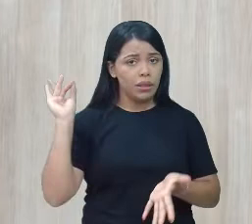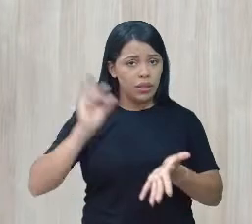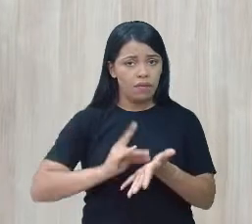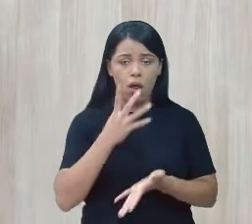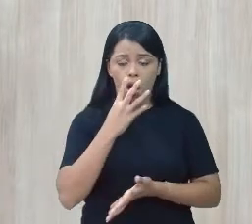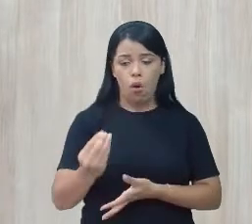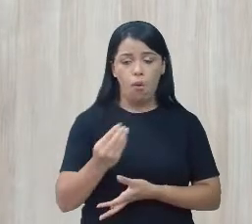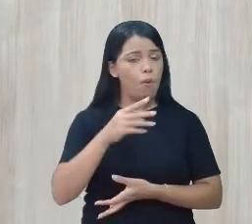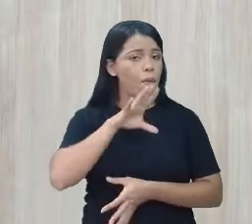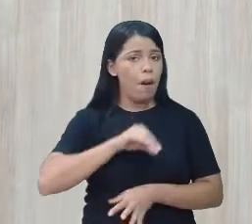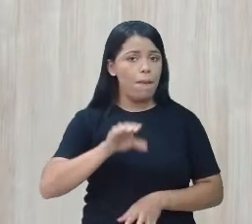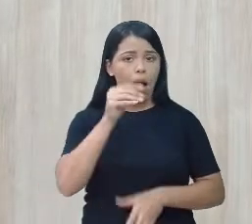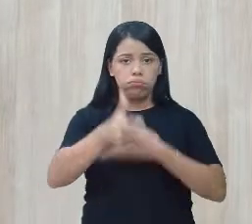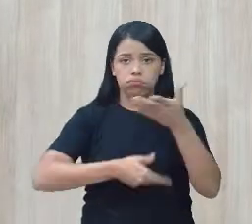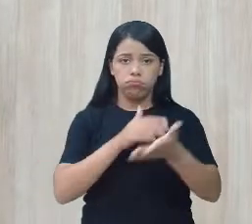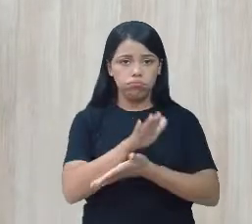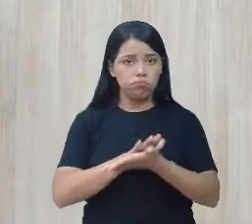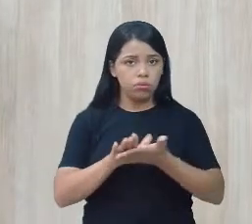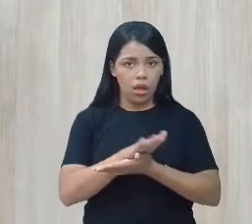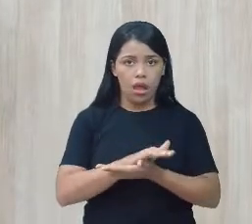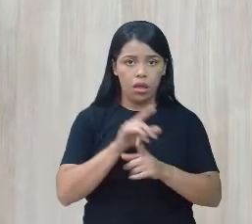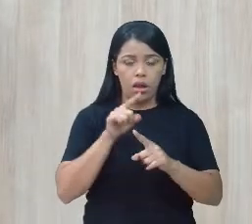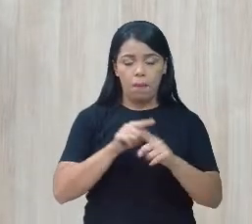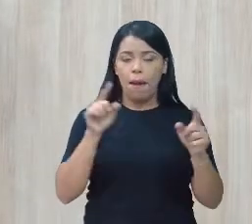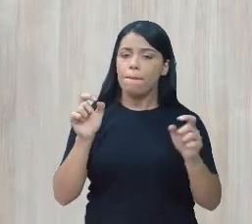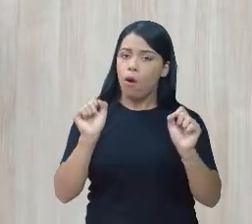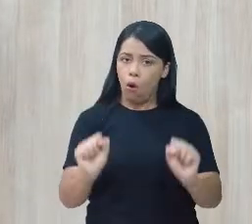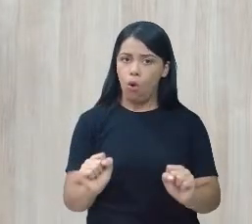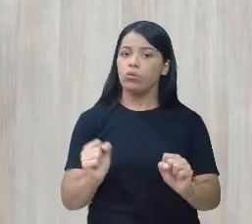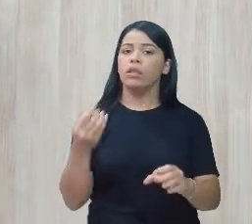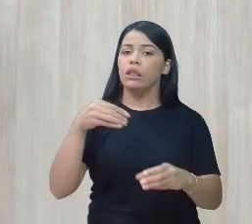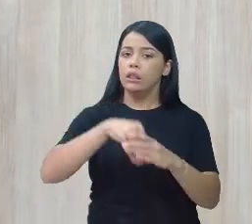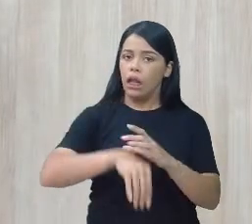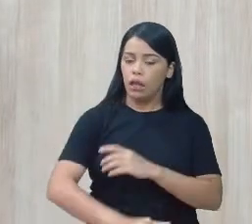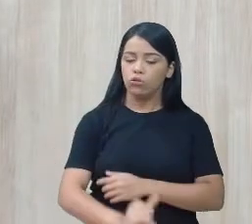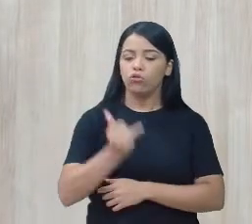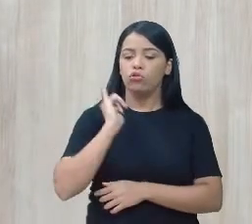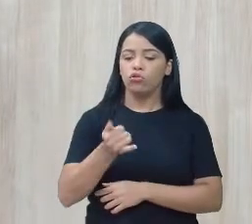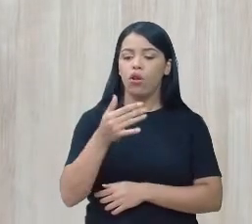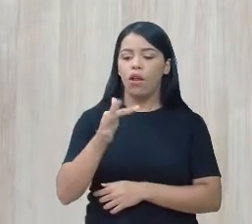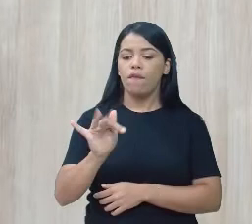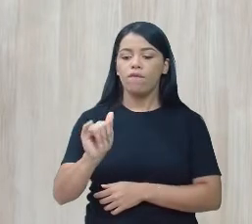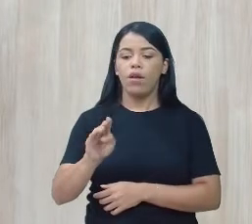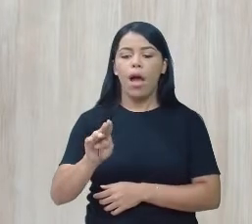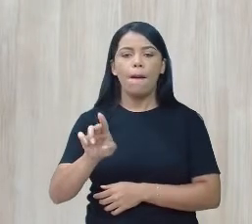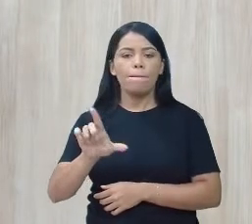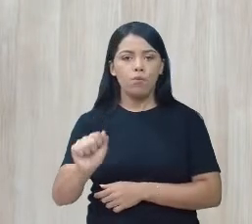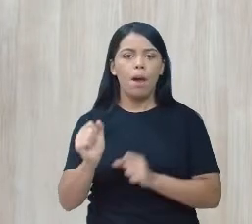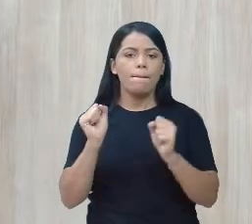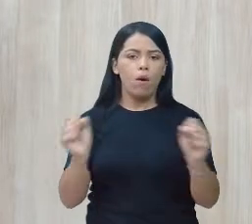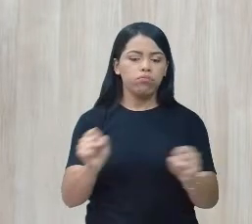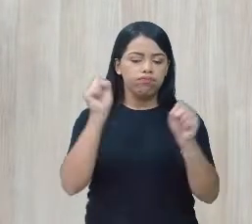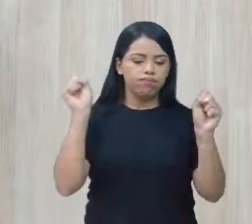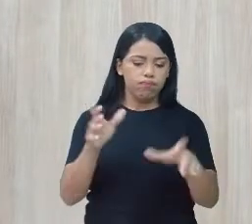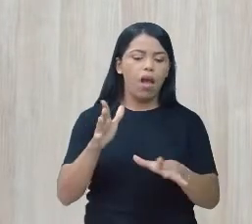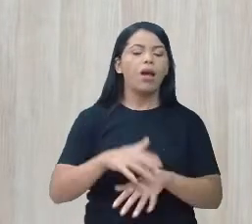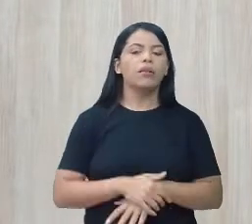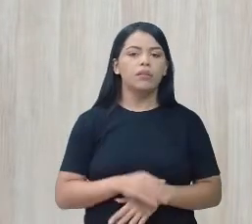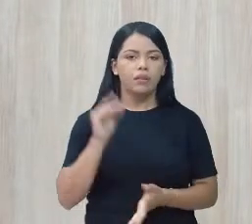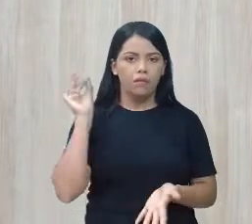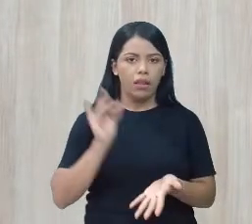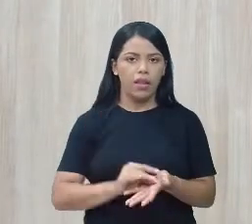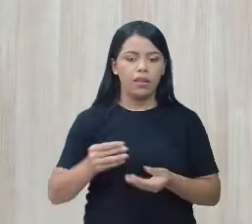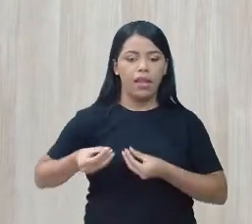Então, essa personificação pode acontecer nas fábulas e nas histórias de contos de fada também, que é dar